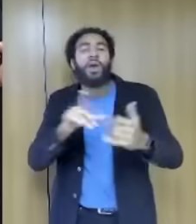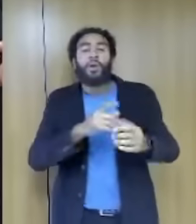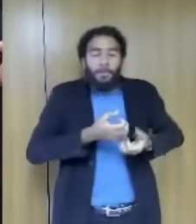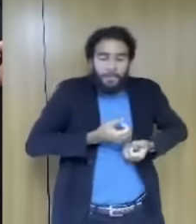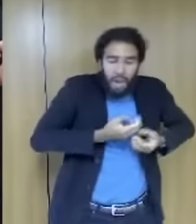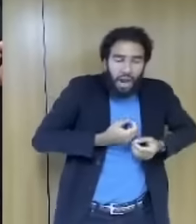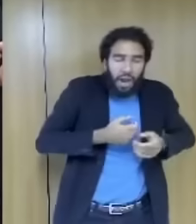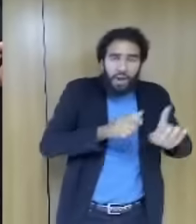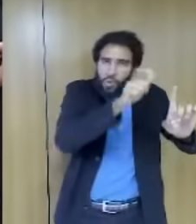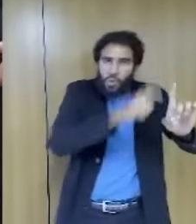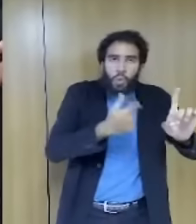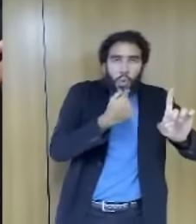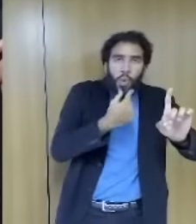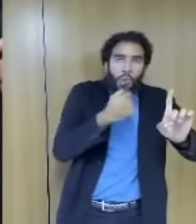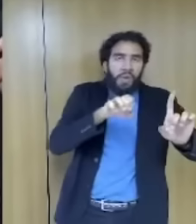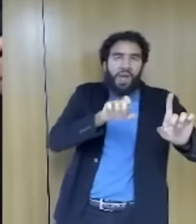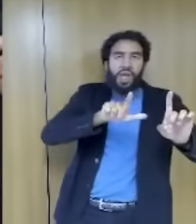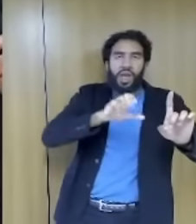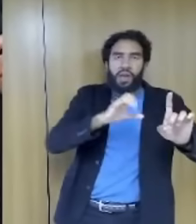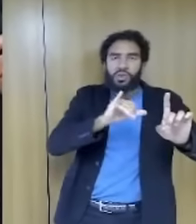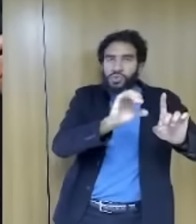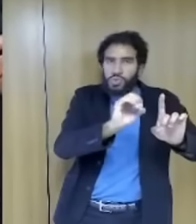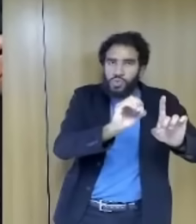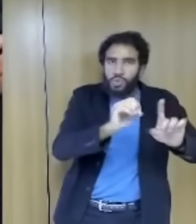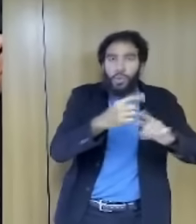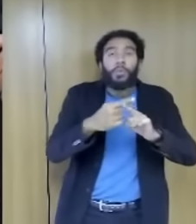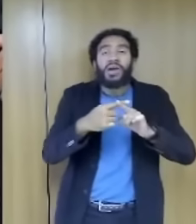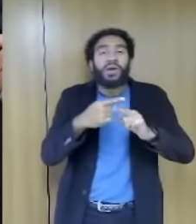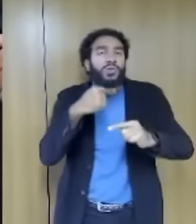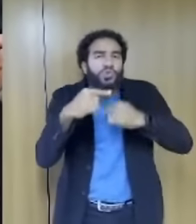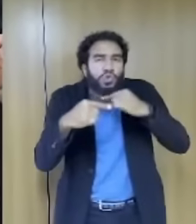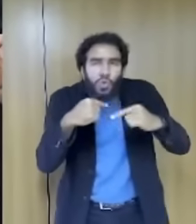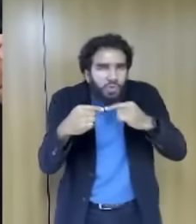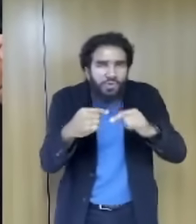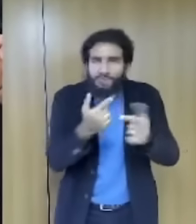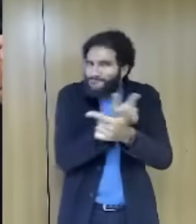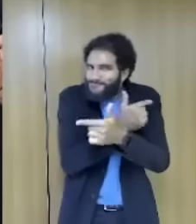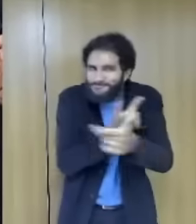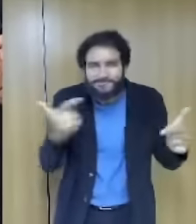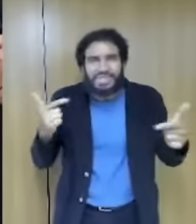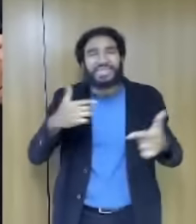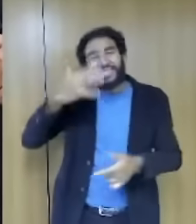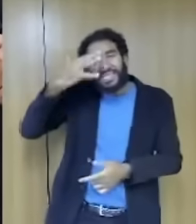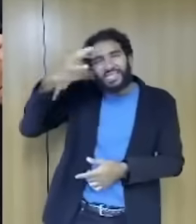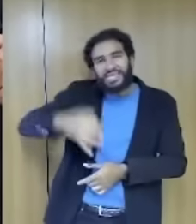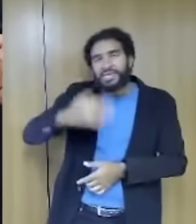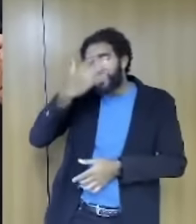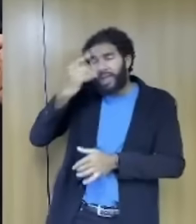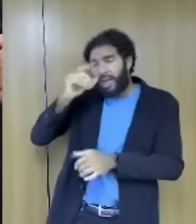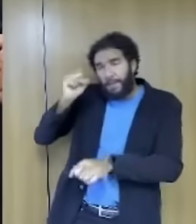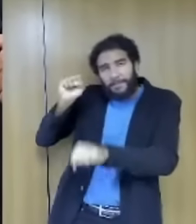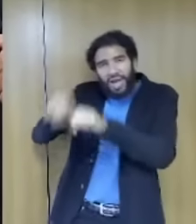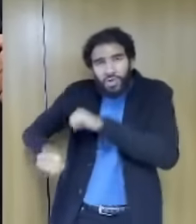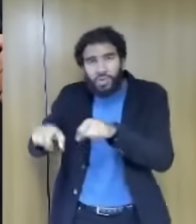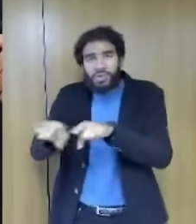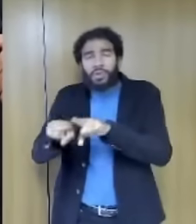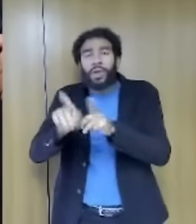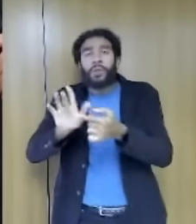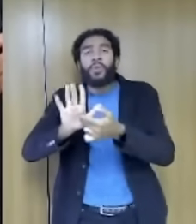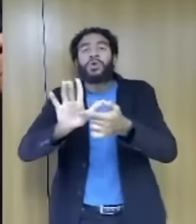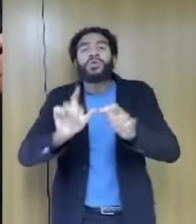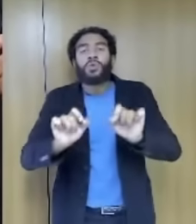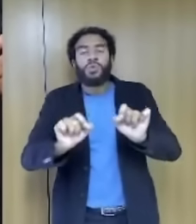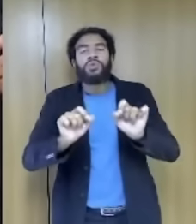Elcio, porque elimina qualquer dúvida em relação à execução e aponta a dinâmica do